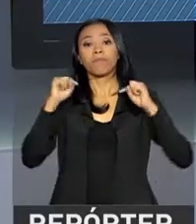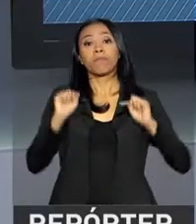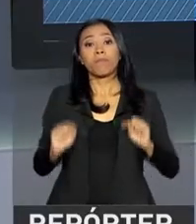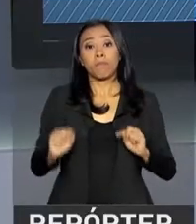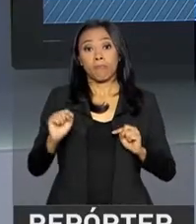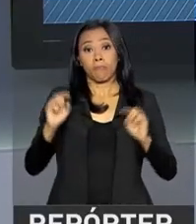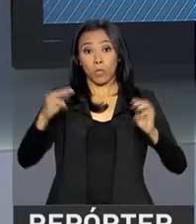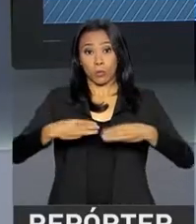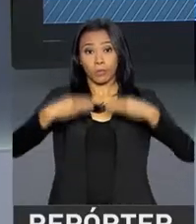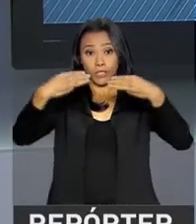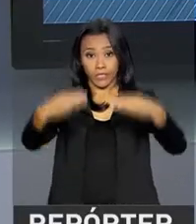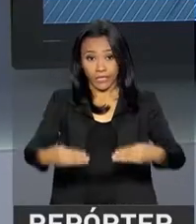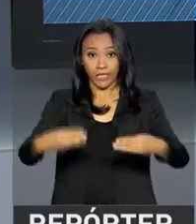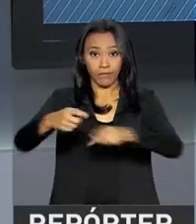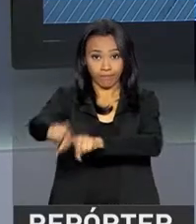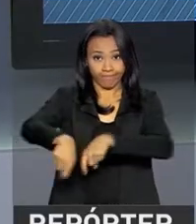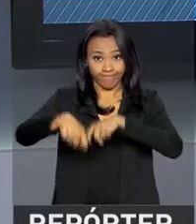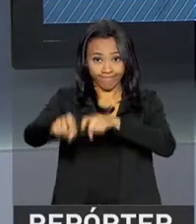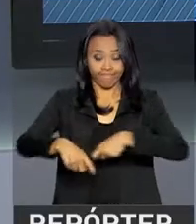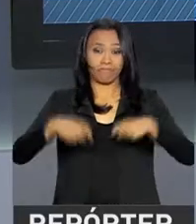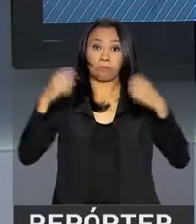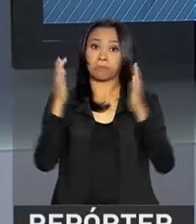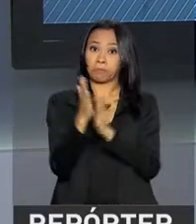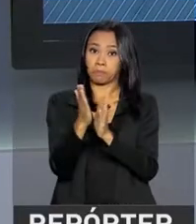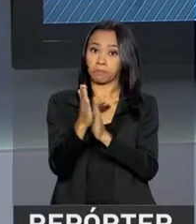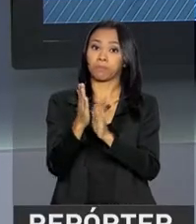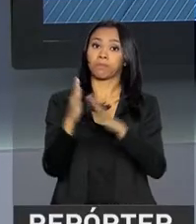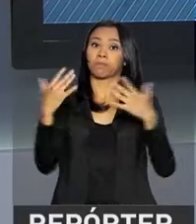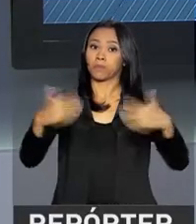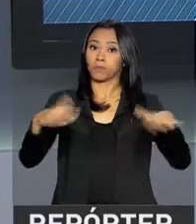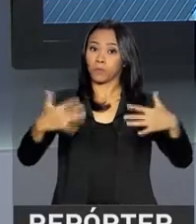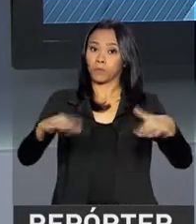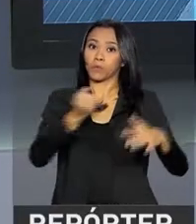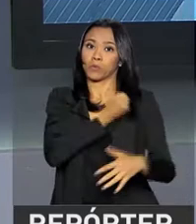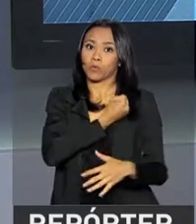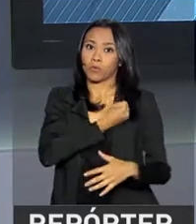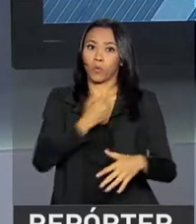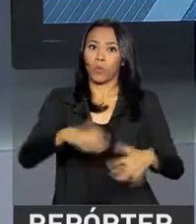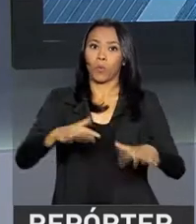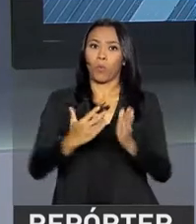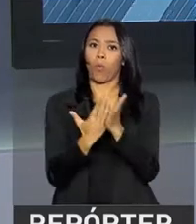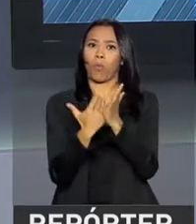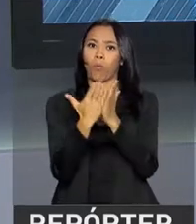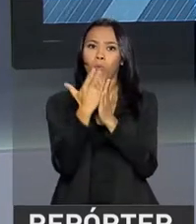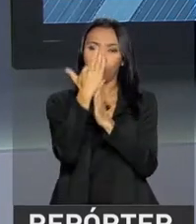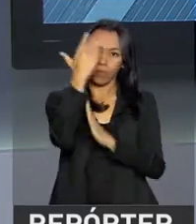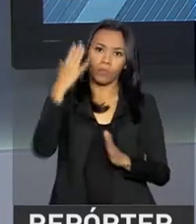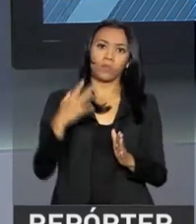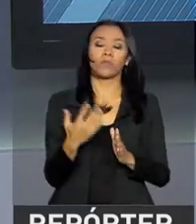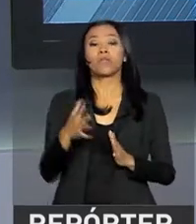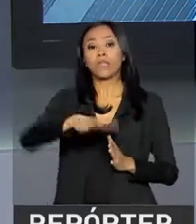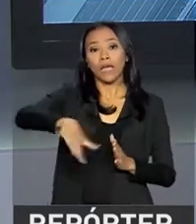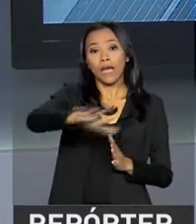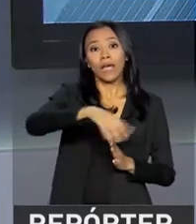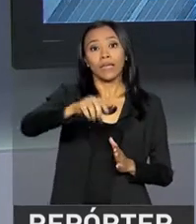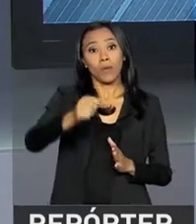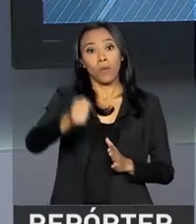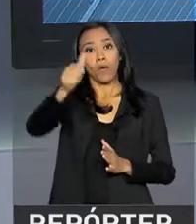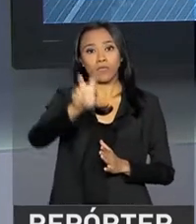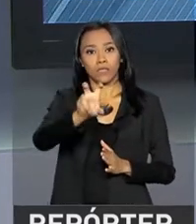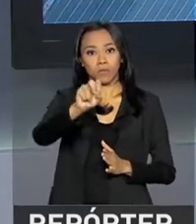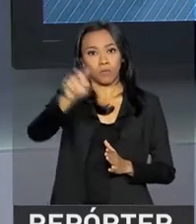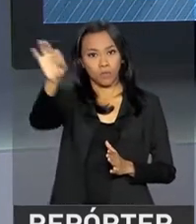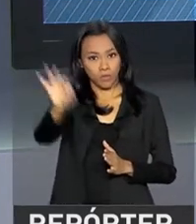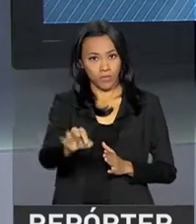agricultura comemorou os números do agronegócio em 2017 que representam quase 50% das exportações brasileiras